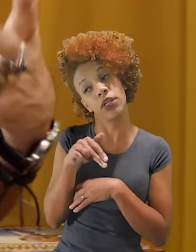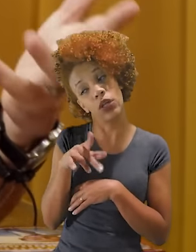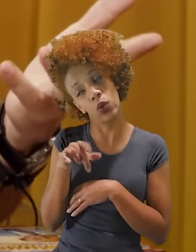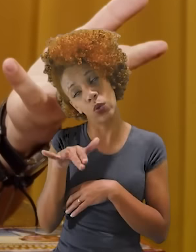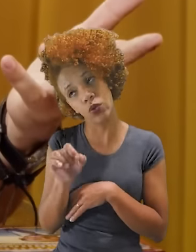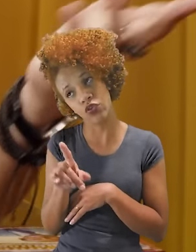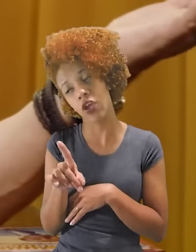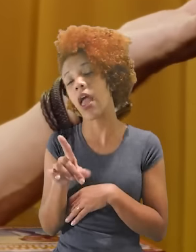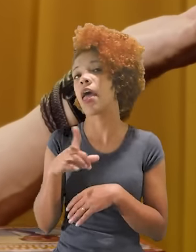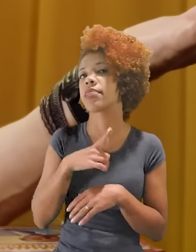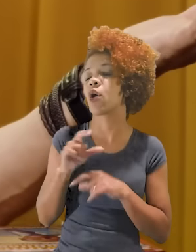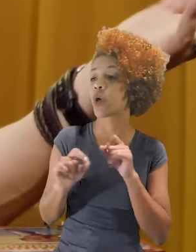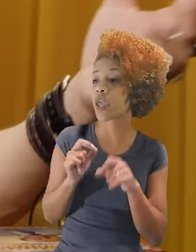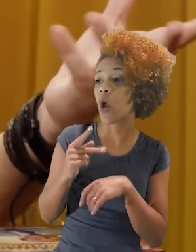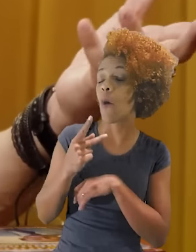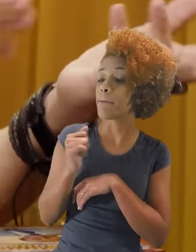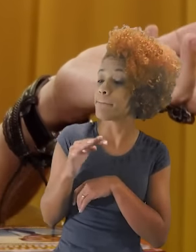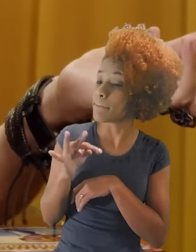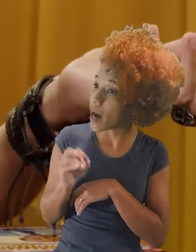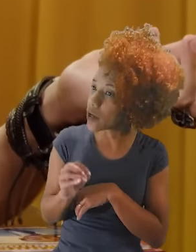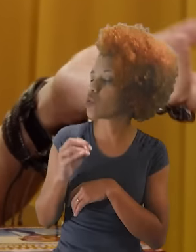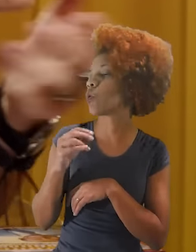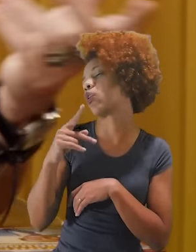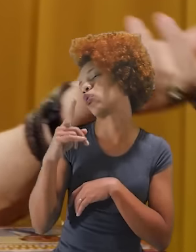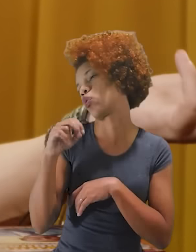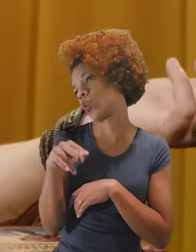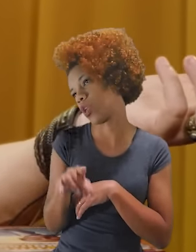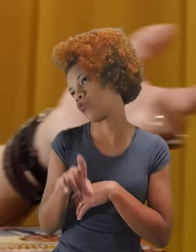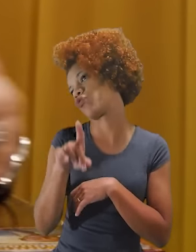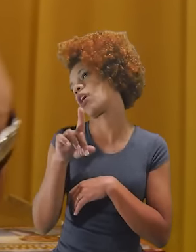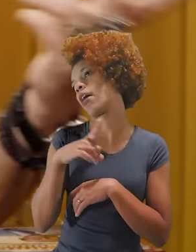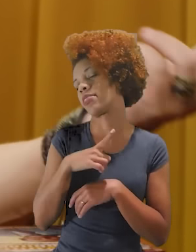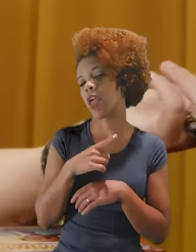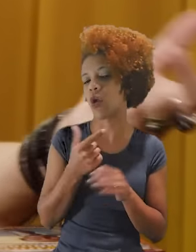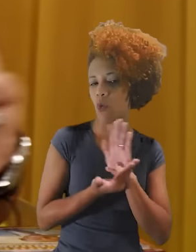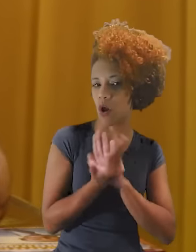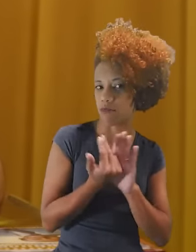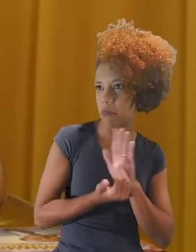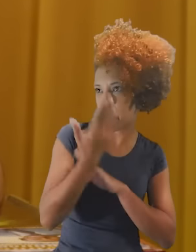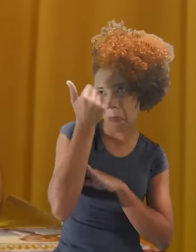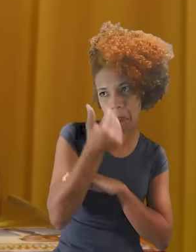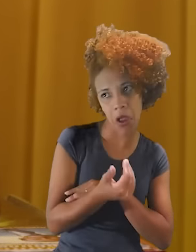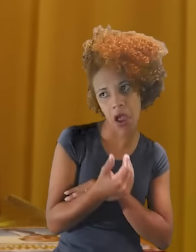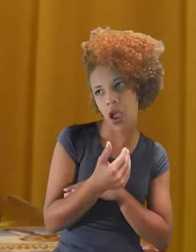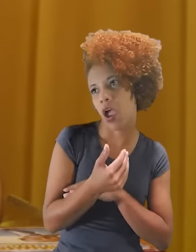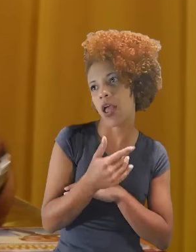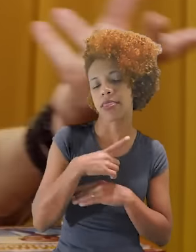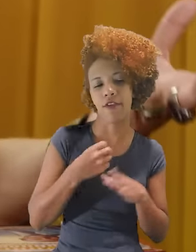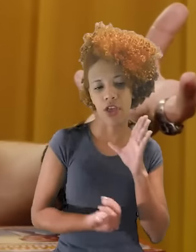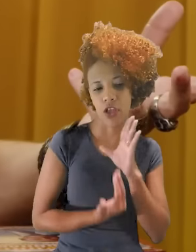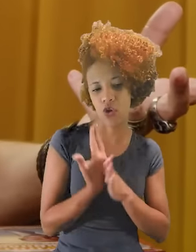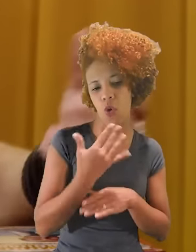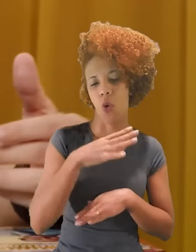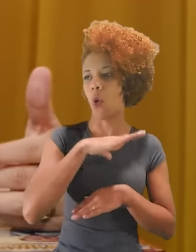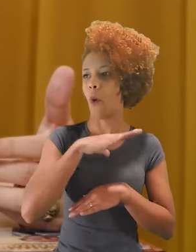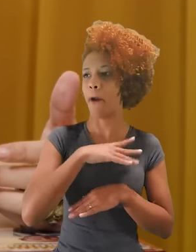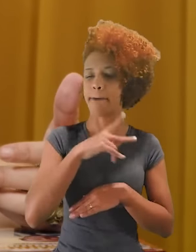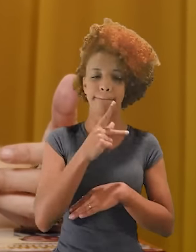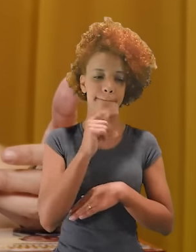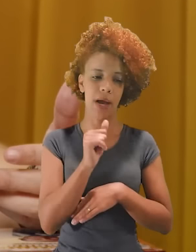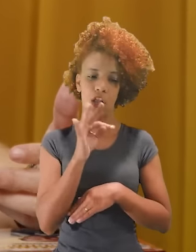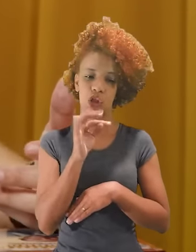caras foram desenvolvendo mais. Tanto que o Pato Donald ficou muito famoso por causa do Carl Banks, né? Que era o animador e tal. E, meu, o Carl Banks construiu o Patópolis, né? Então